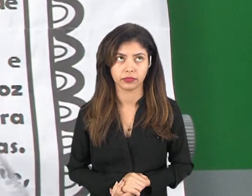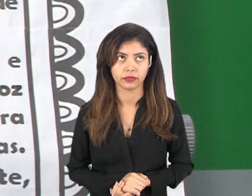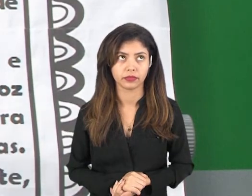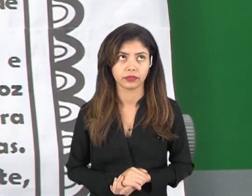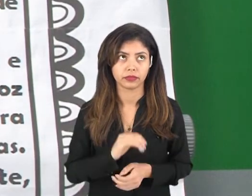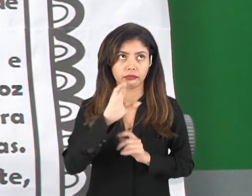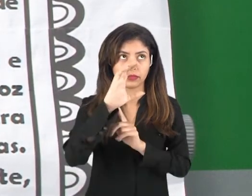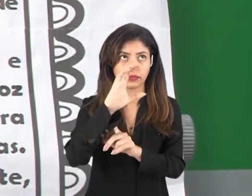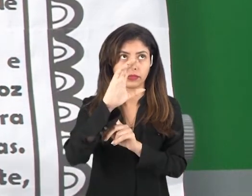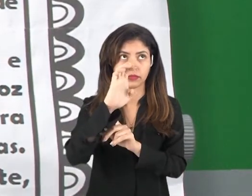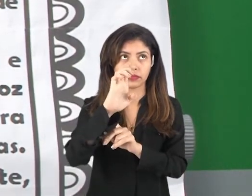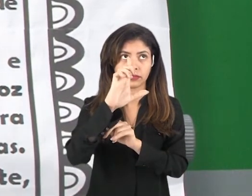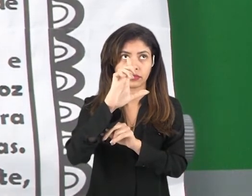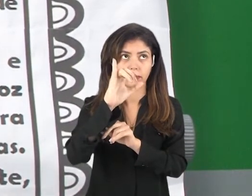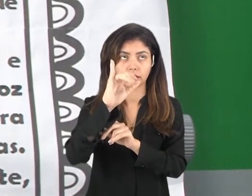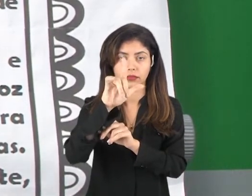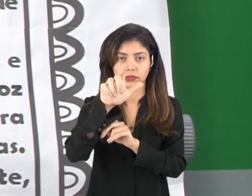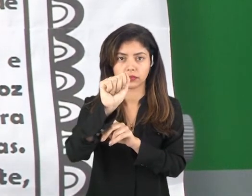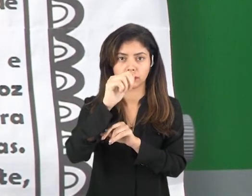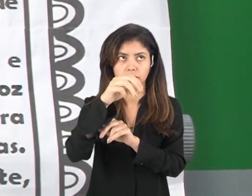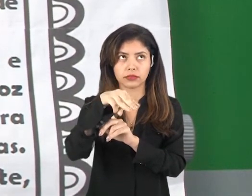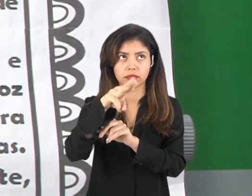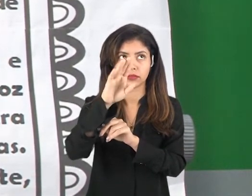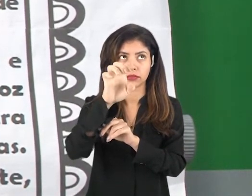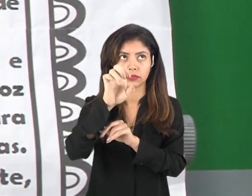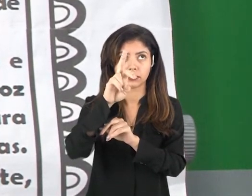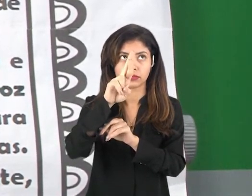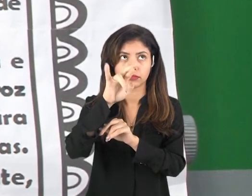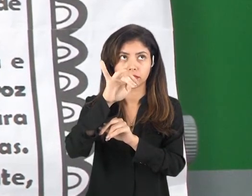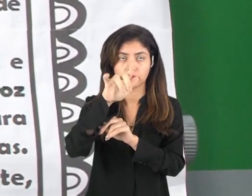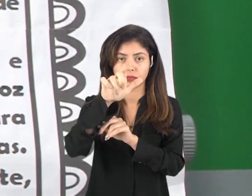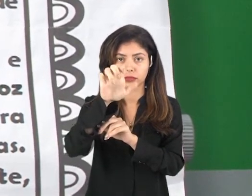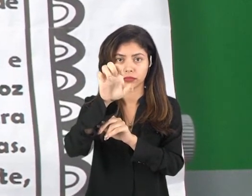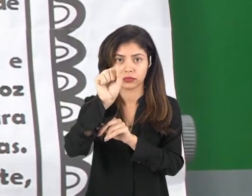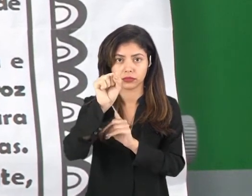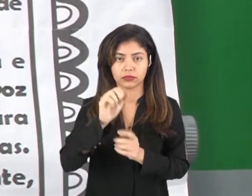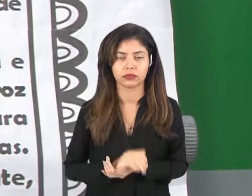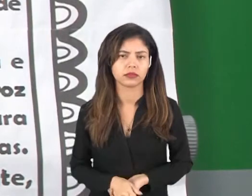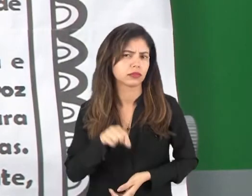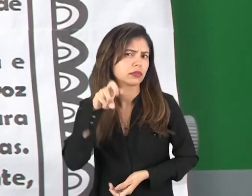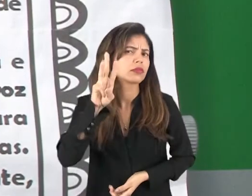Biografia de Cecília Meirelles. Nome da minha mãe, ó, Cecília.